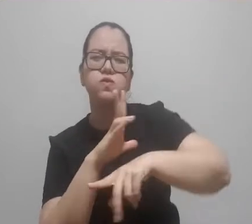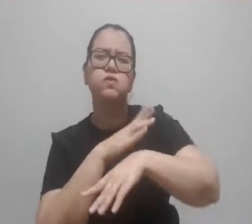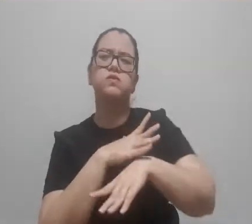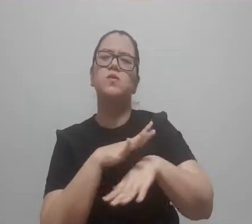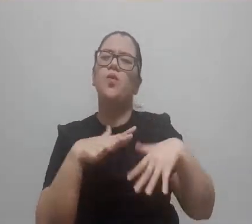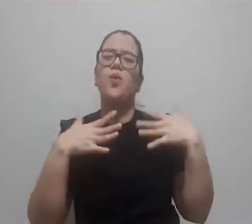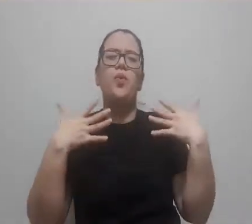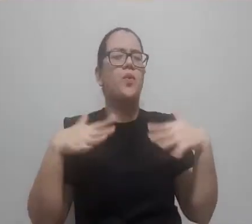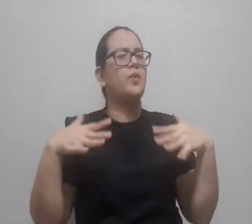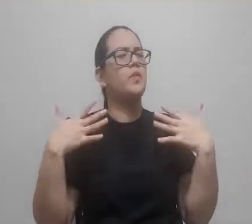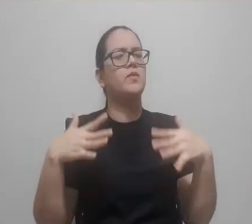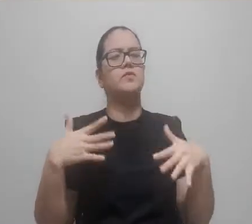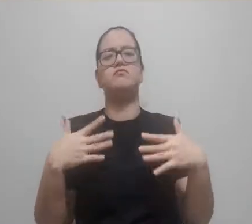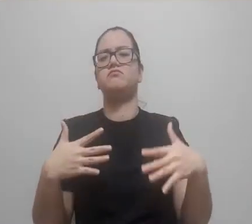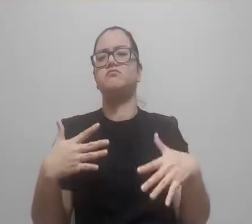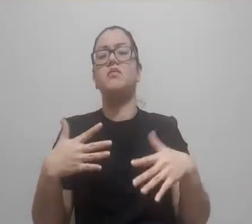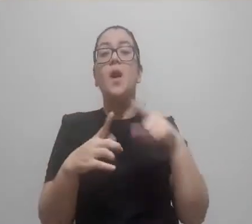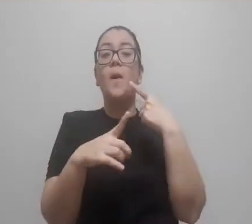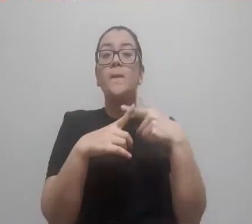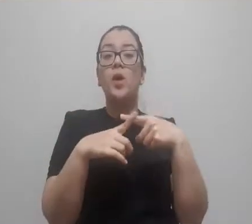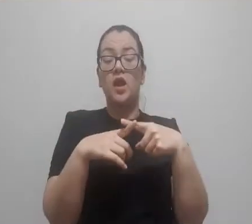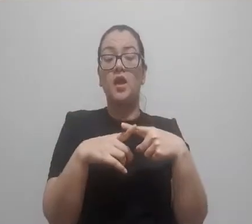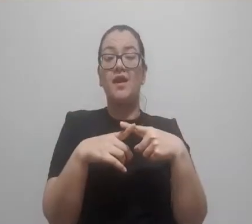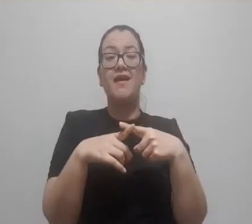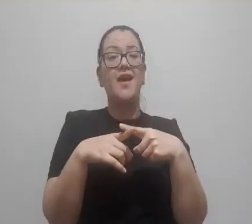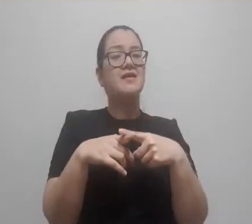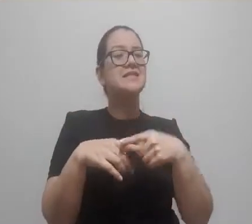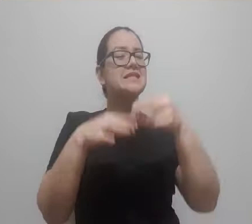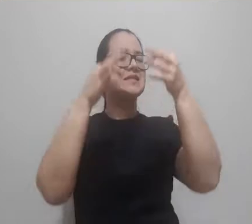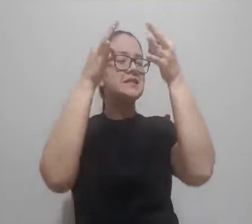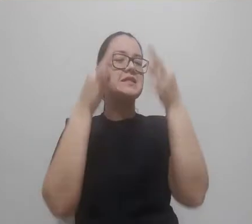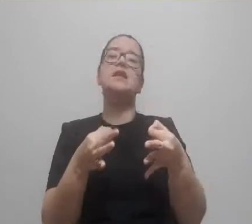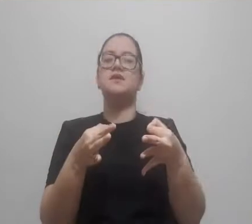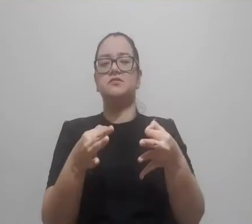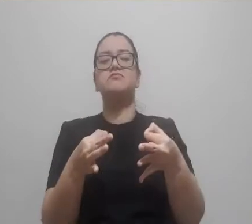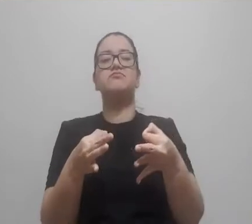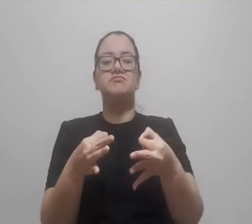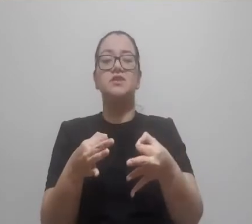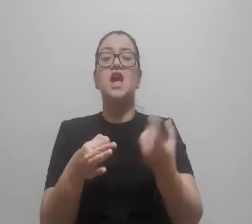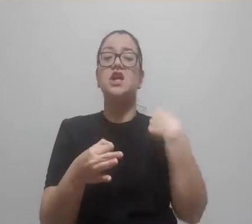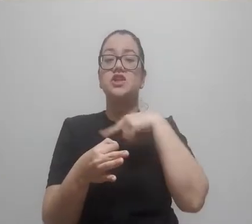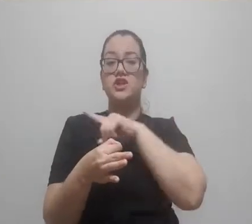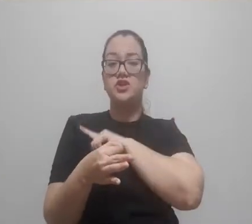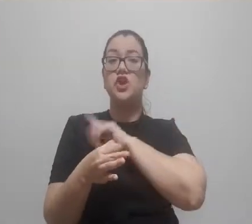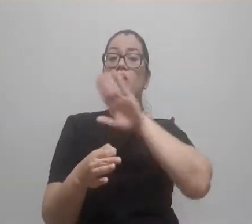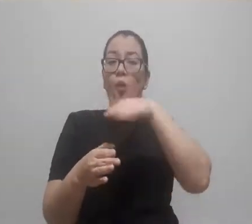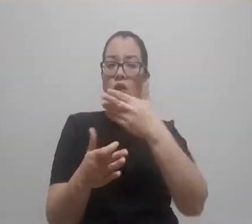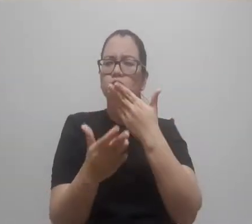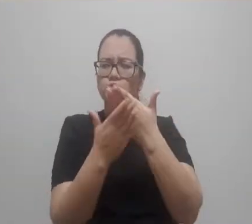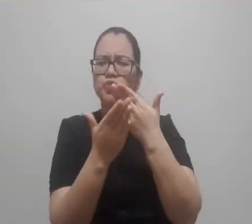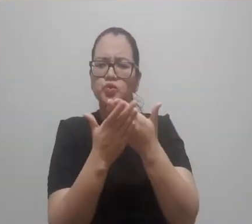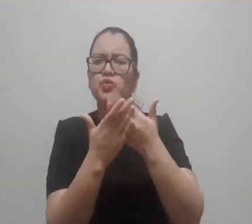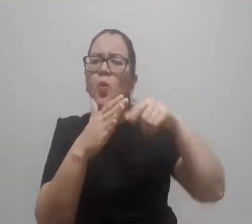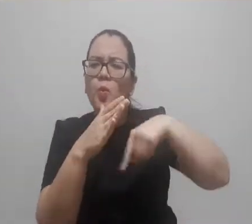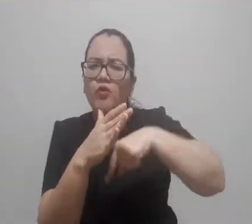certeza que dessa forma nós temos condições suficientes de avaliarmos a nossa vida. Acho